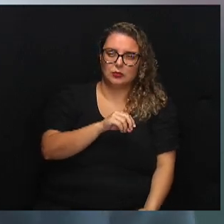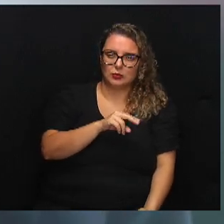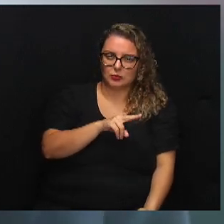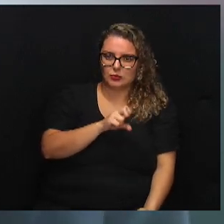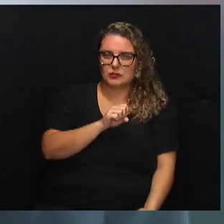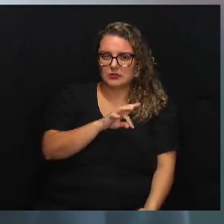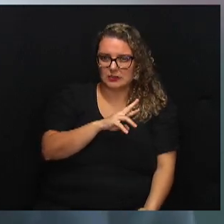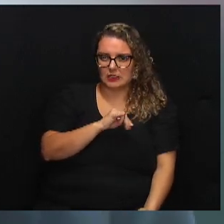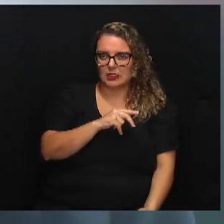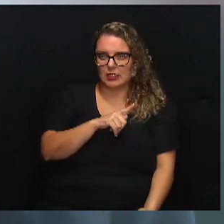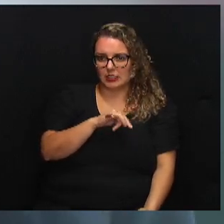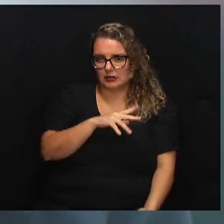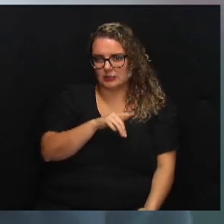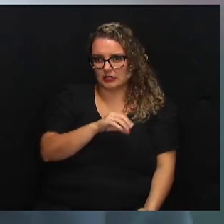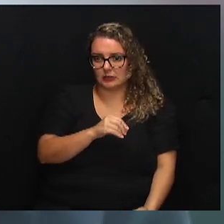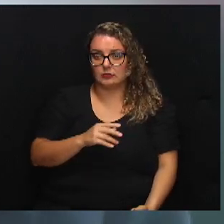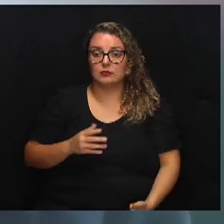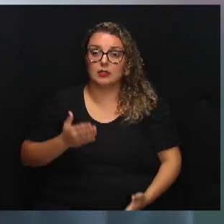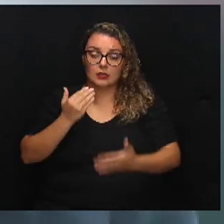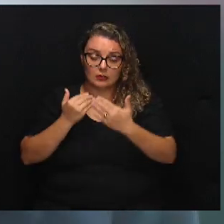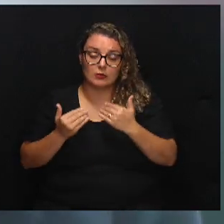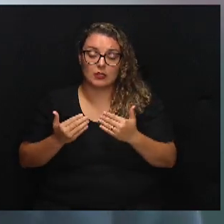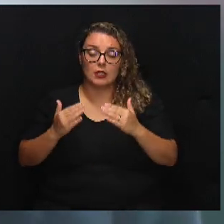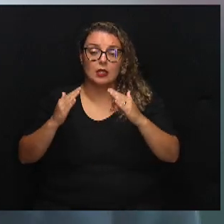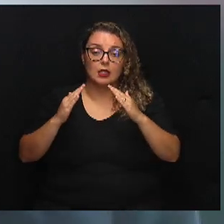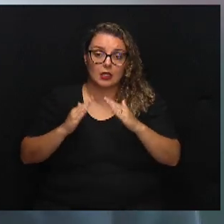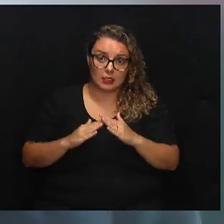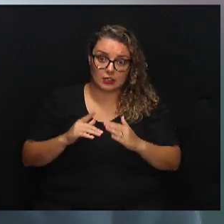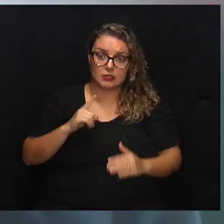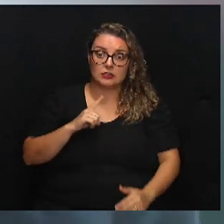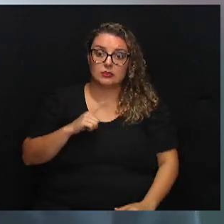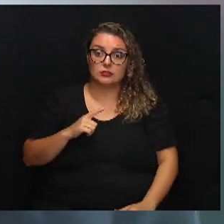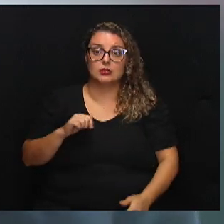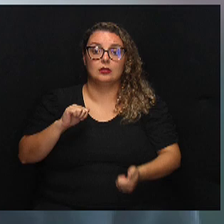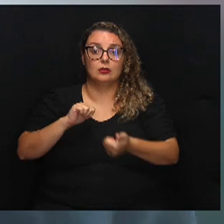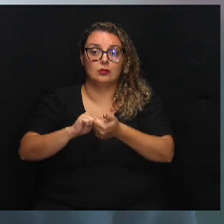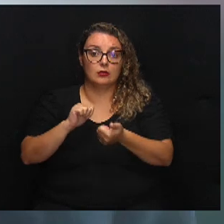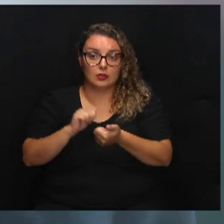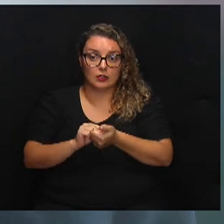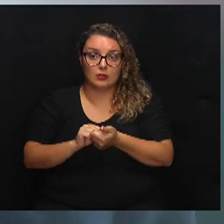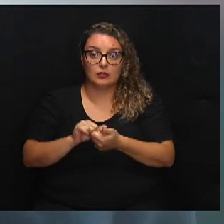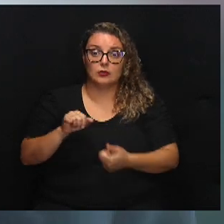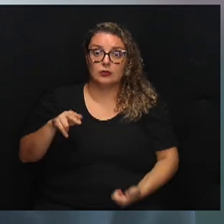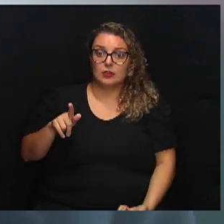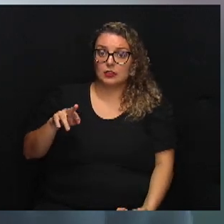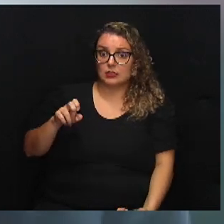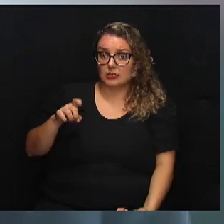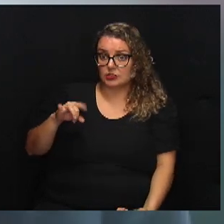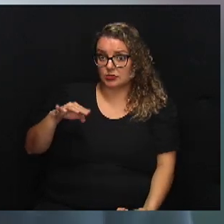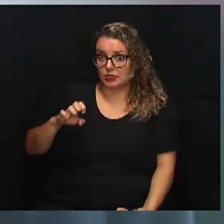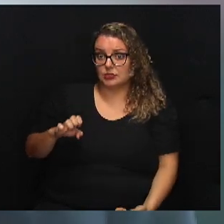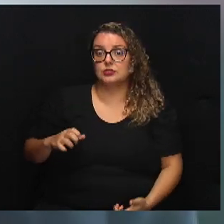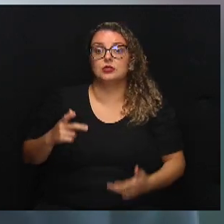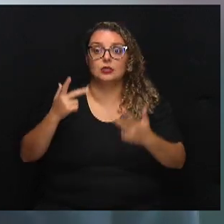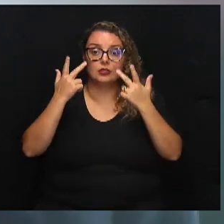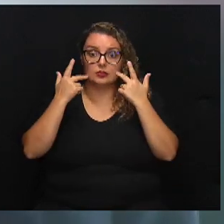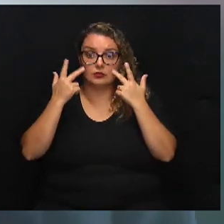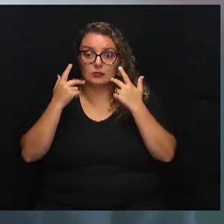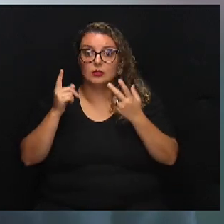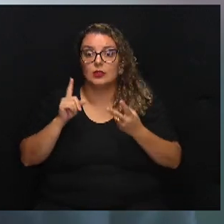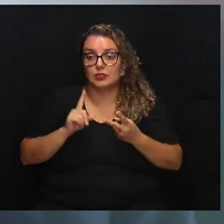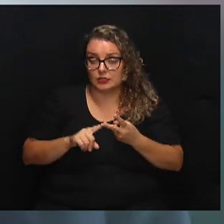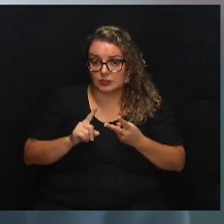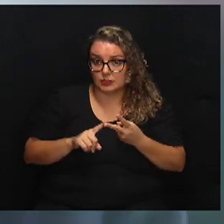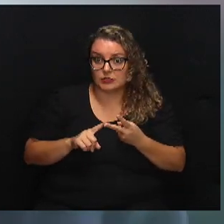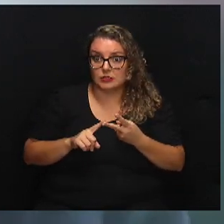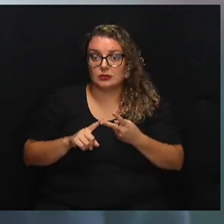alimentação caseira, como eu disse, não é, onde você tem uma qualidade dos ingredientes naturais. A segunda